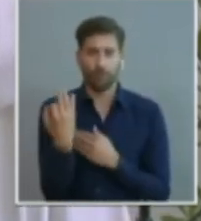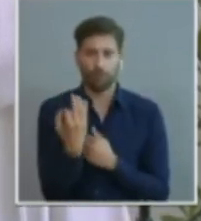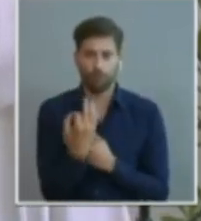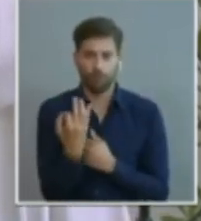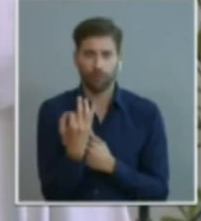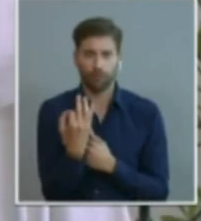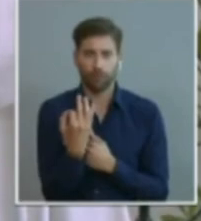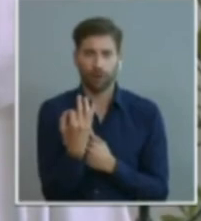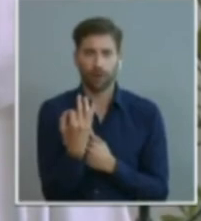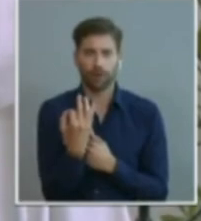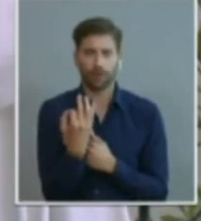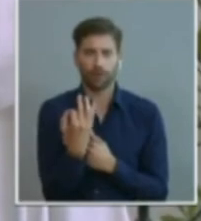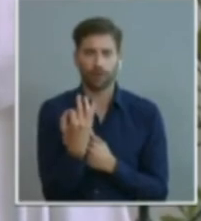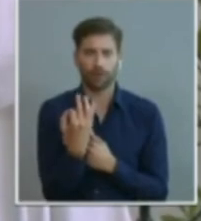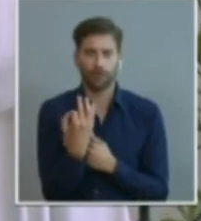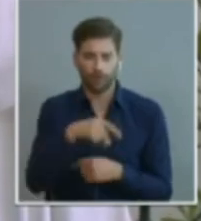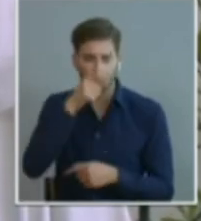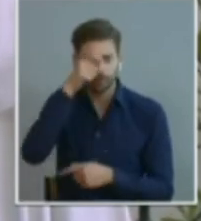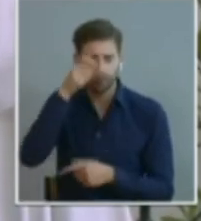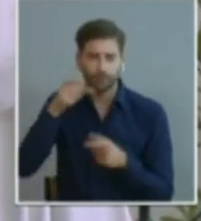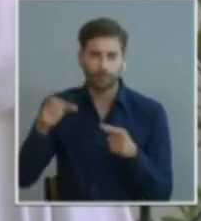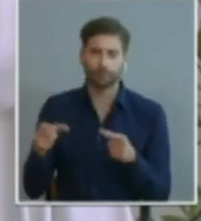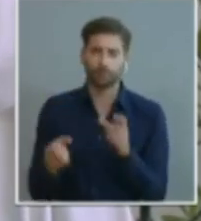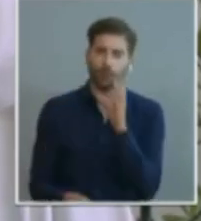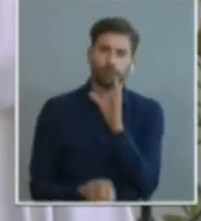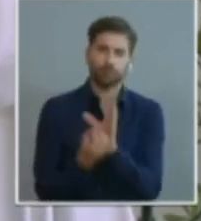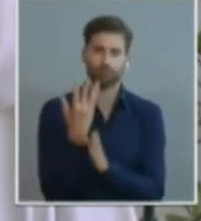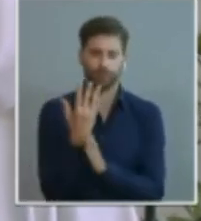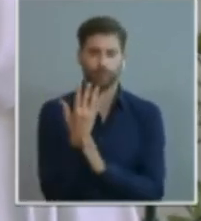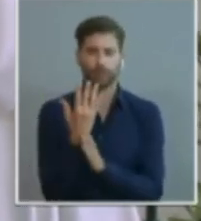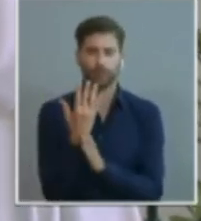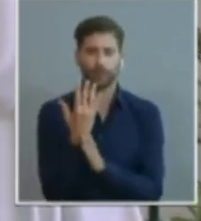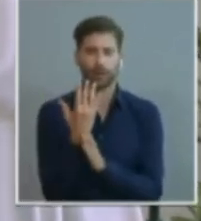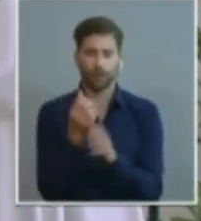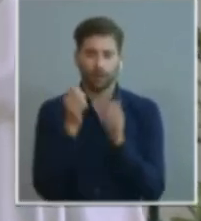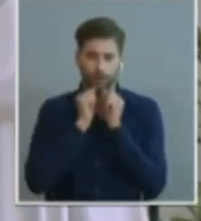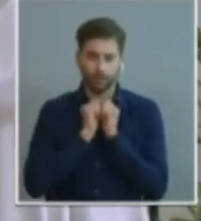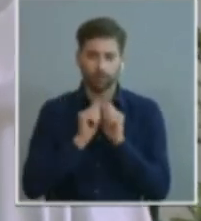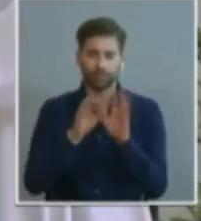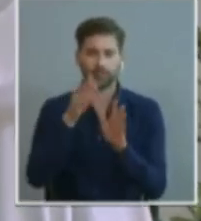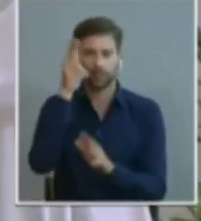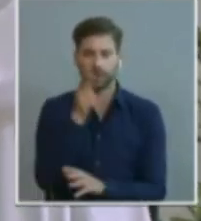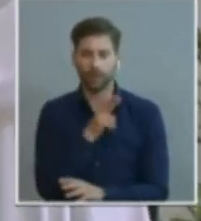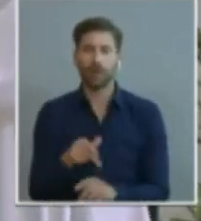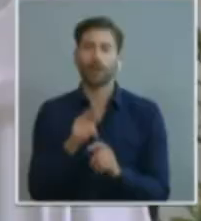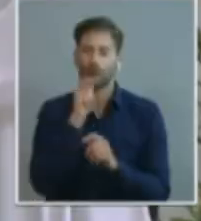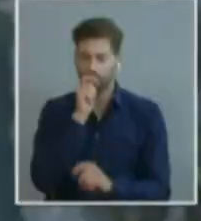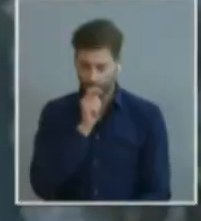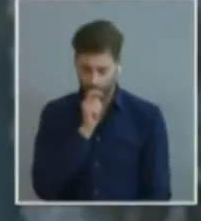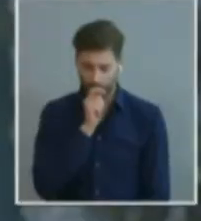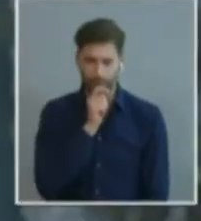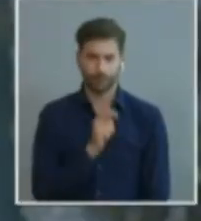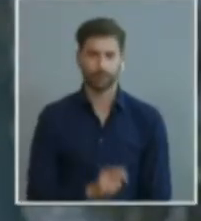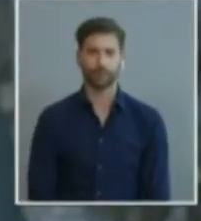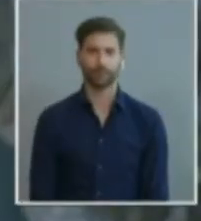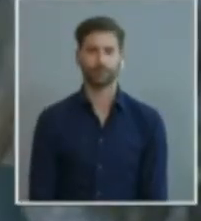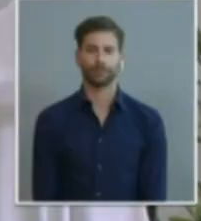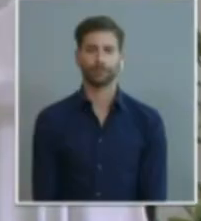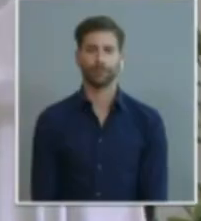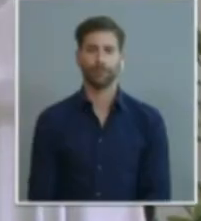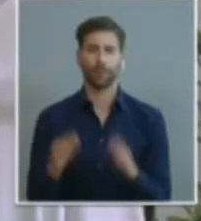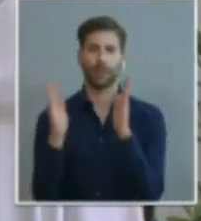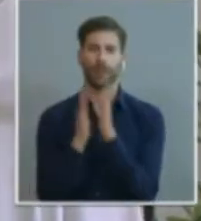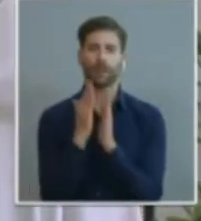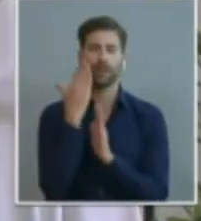quis salvar o género humano, se digna enriquecer-vos com a sua bênção. Amém. Deus